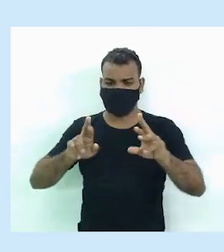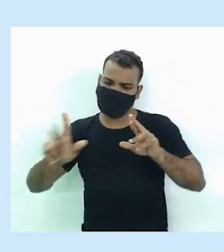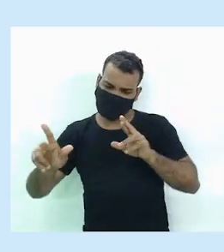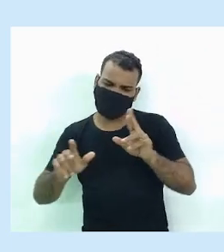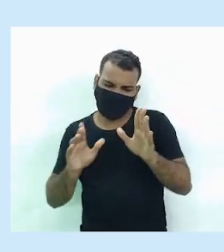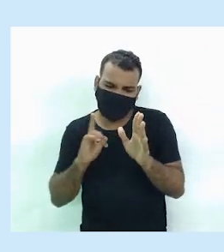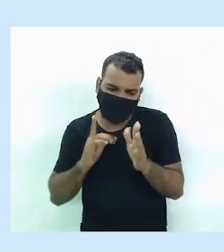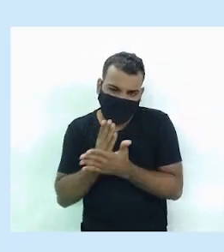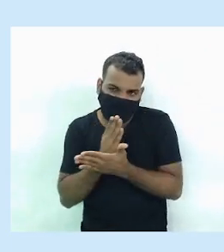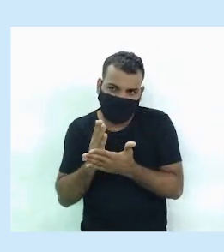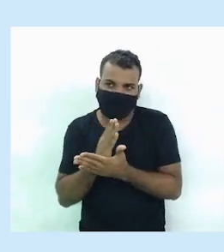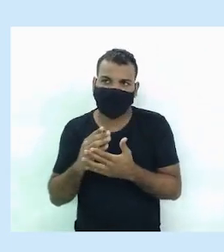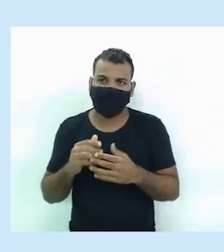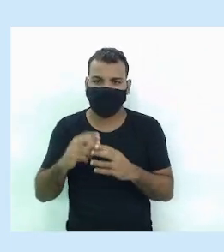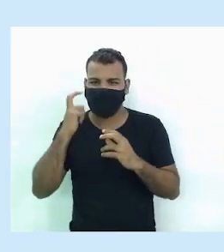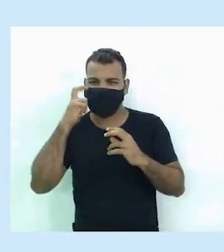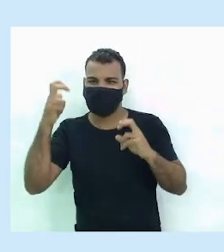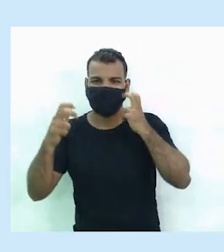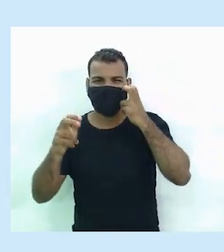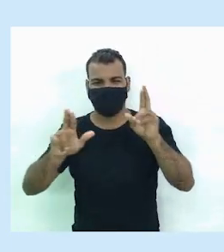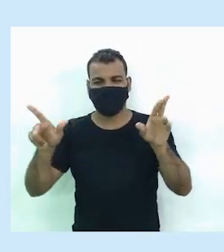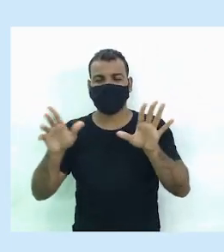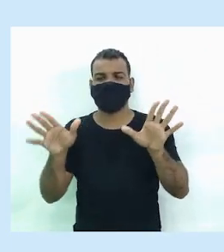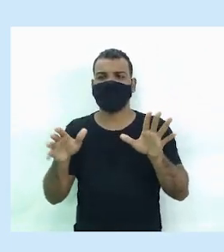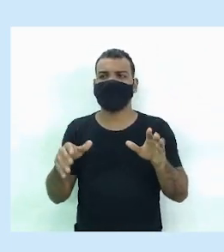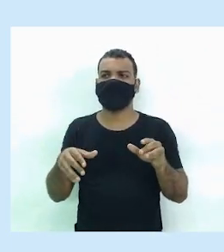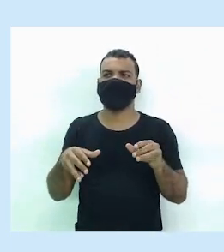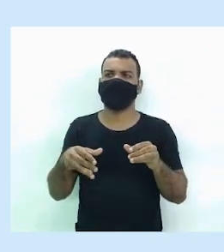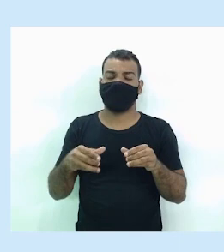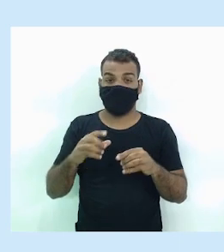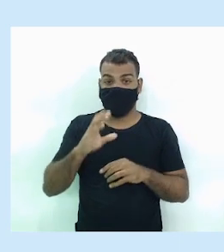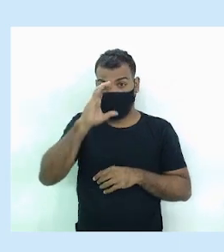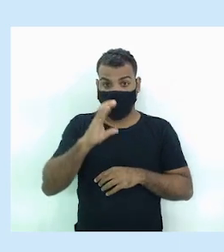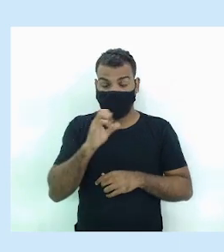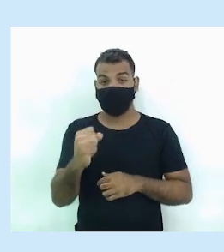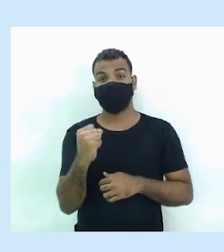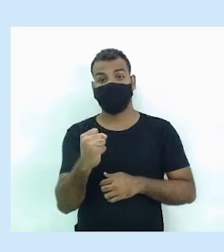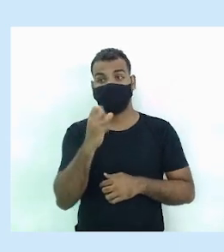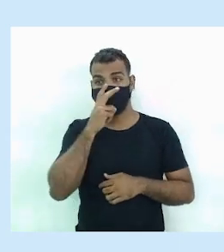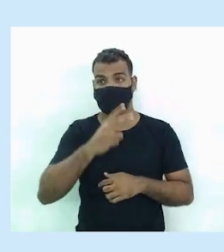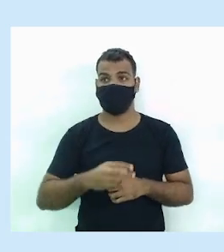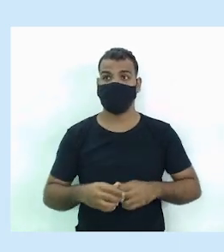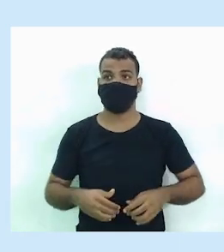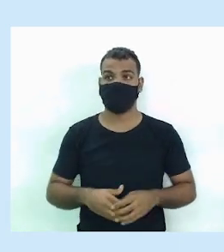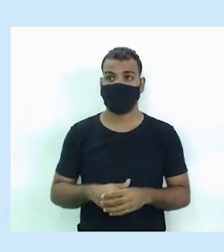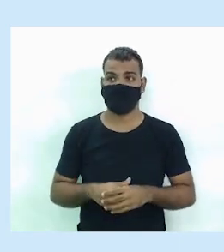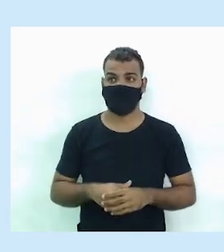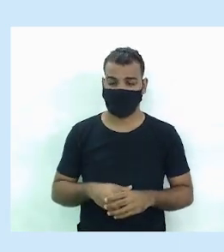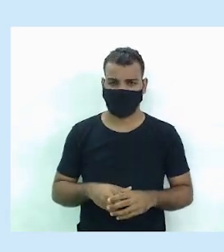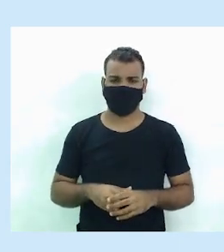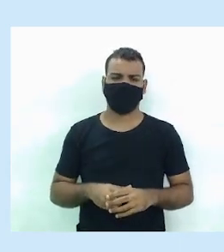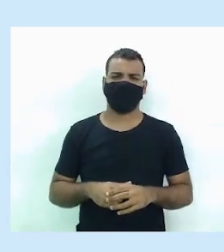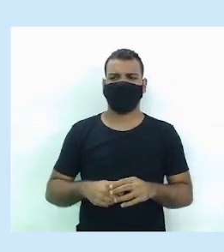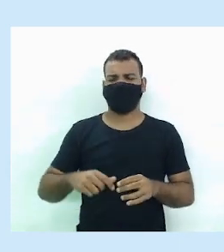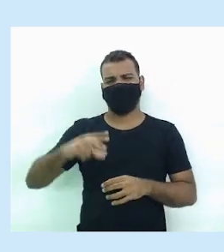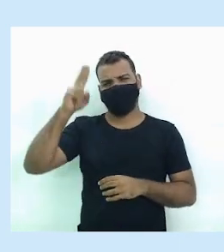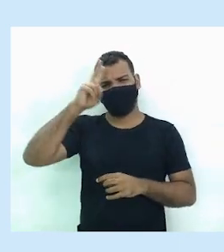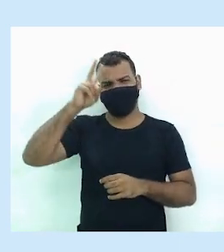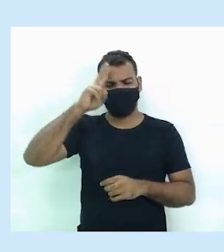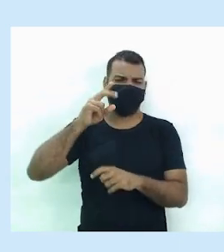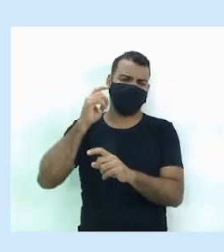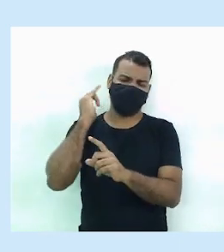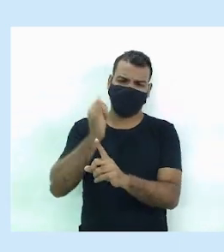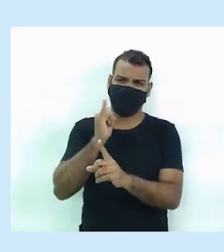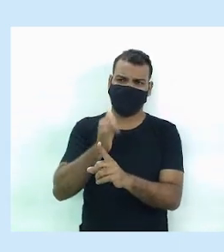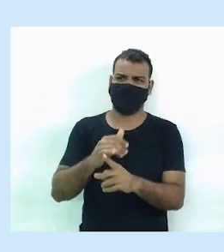né, de cultura, de choque de cultura, mas a Igreja Católica é muito forte. A Idade Média ela vai ser marcada por várias lendas, né? A gente vai